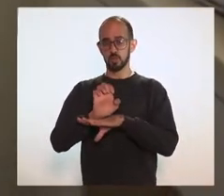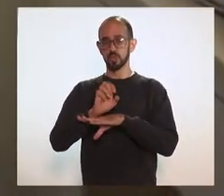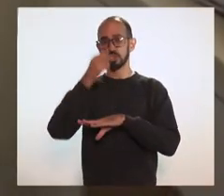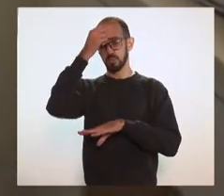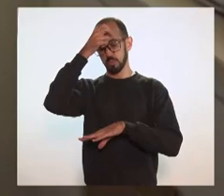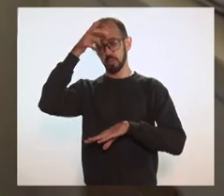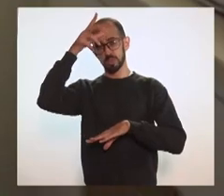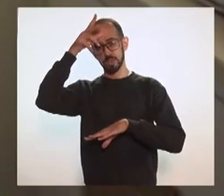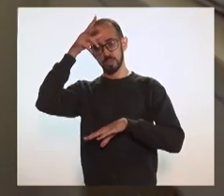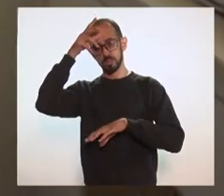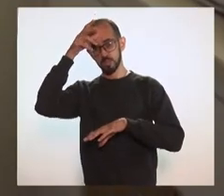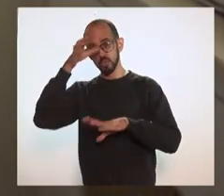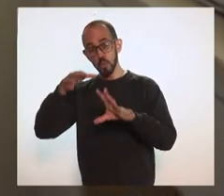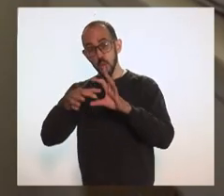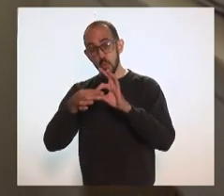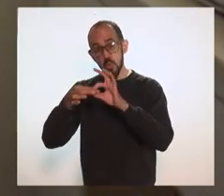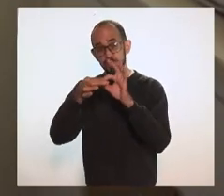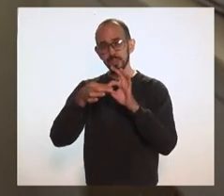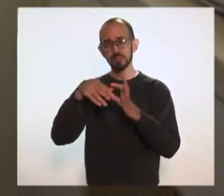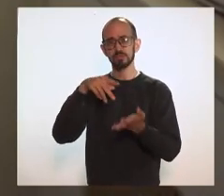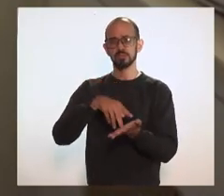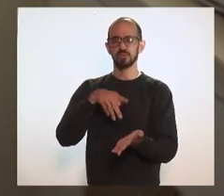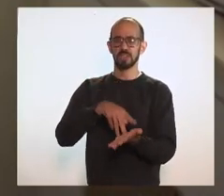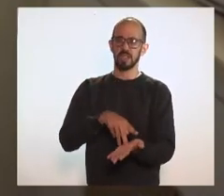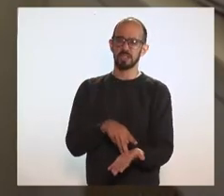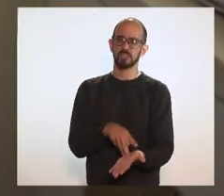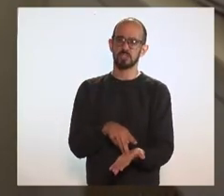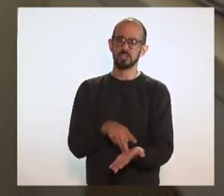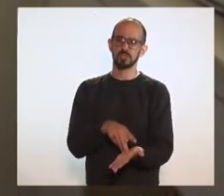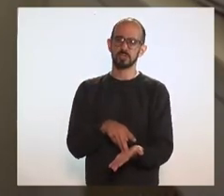dadas, deputada Adriana Baltazar,